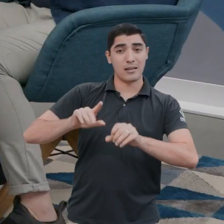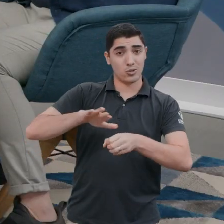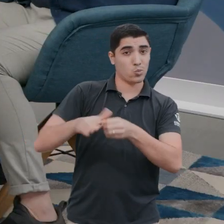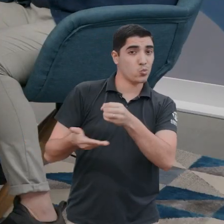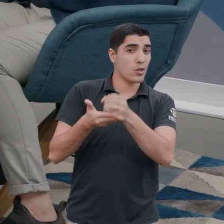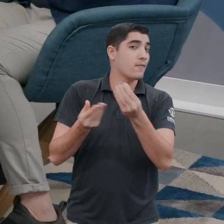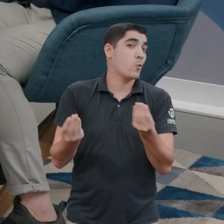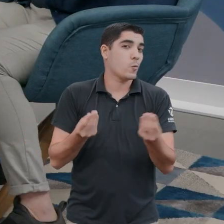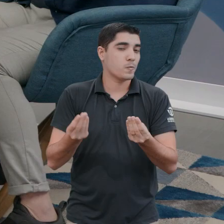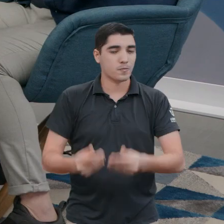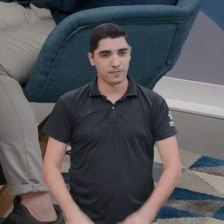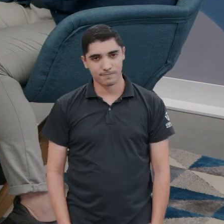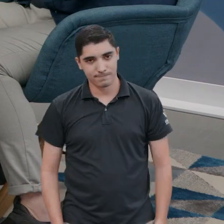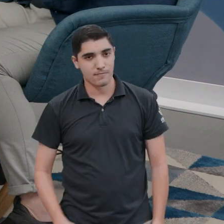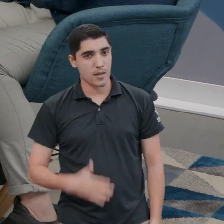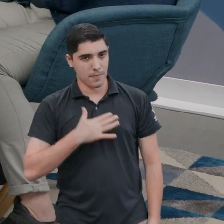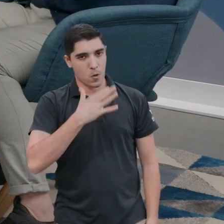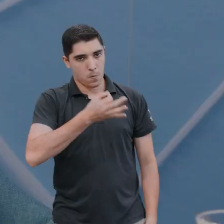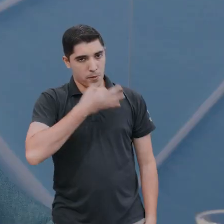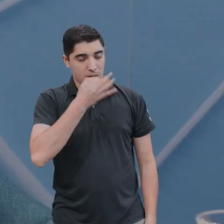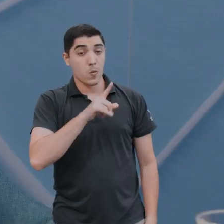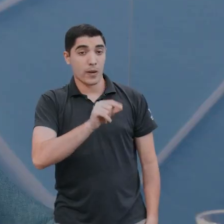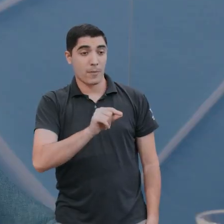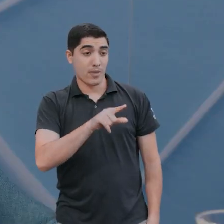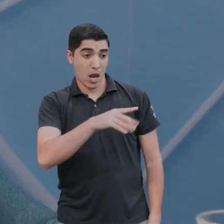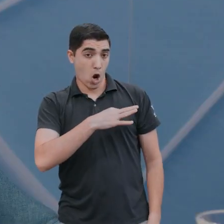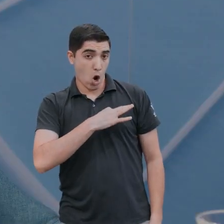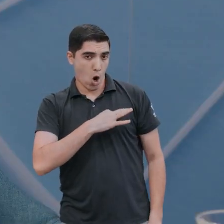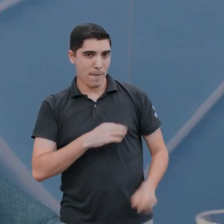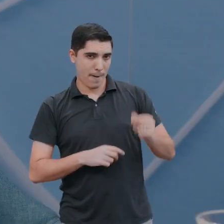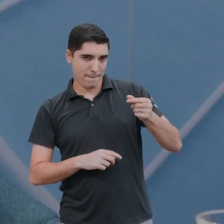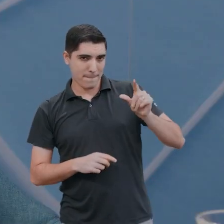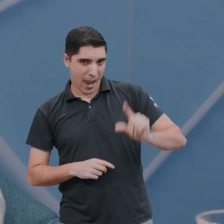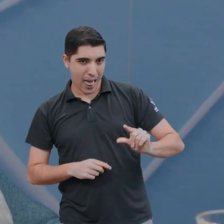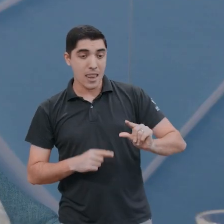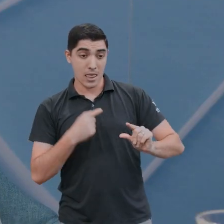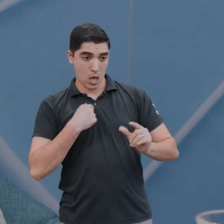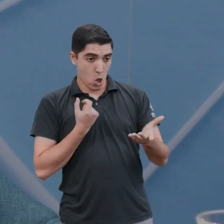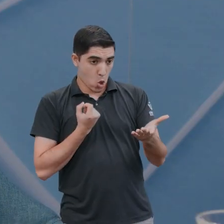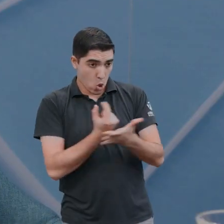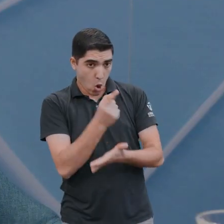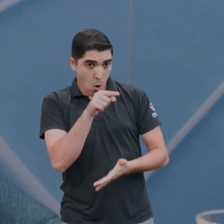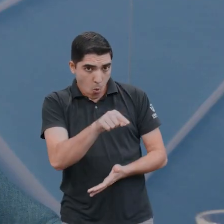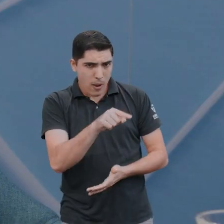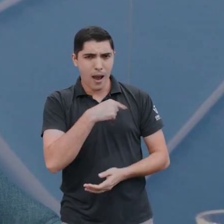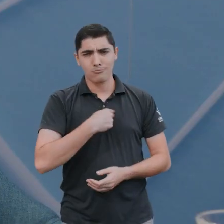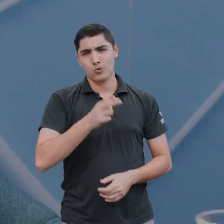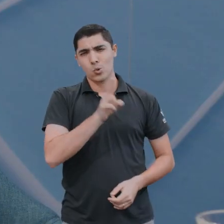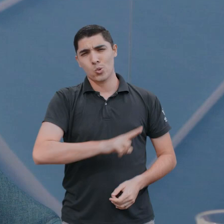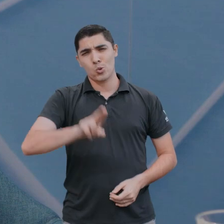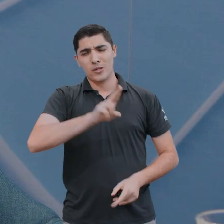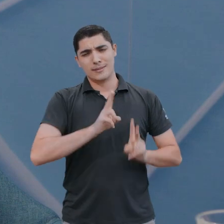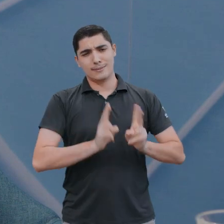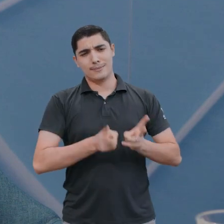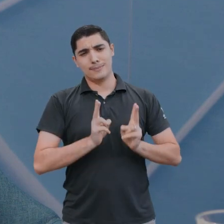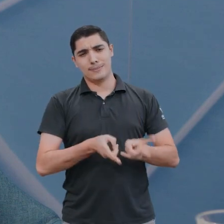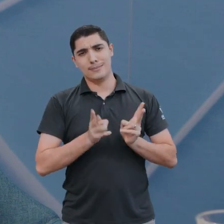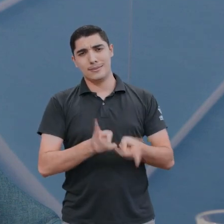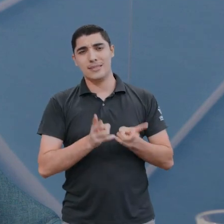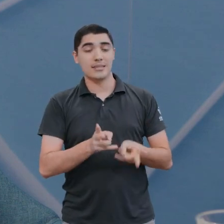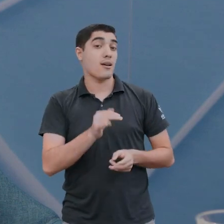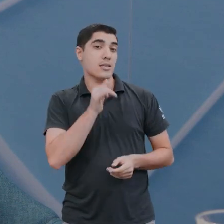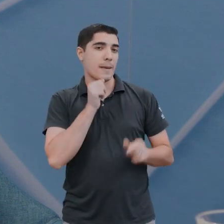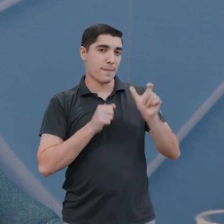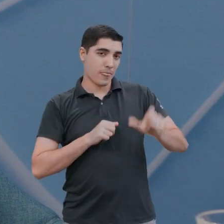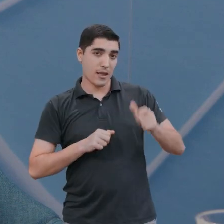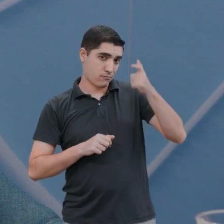costumo falar que a peça barata é aquela peça que tu compra e usa várias vezes. Então, a pessoa tem